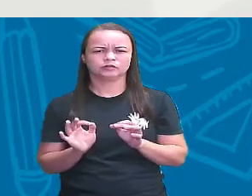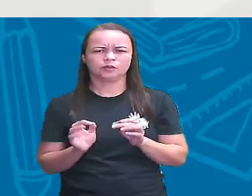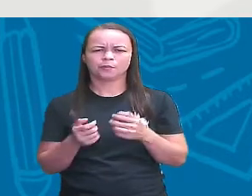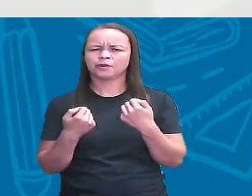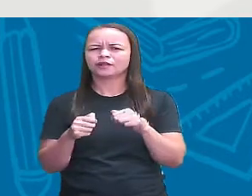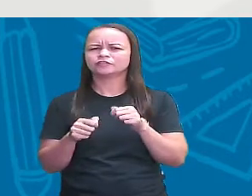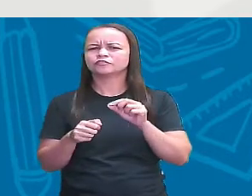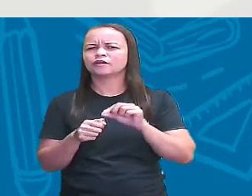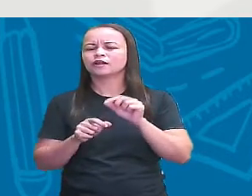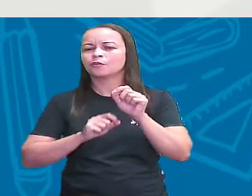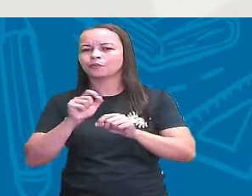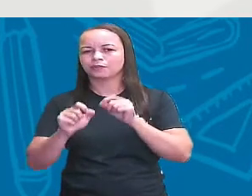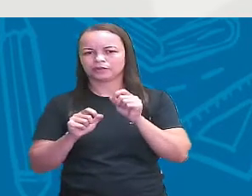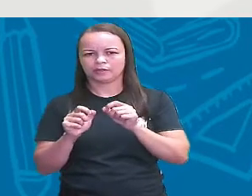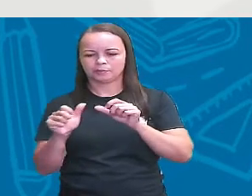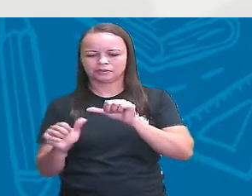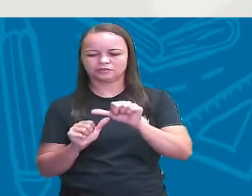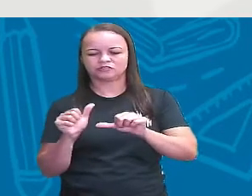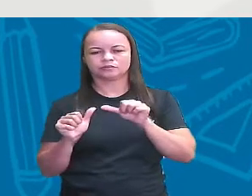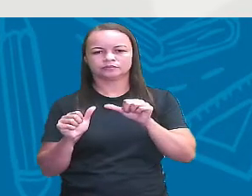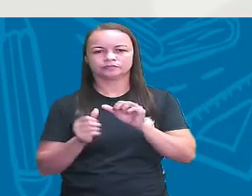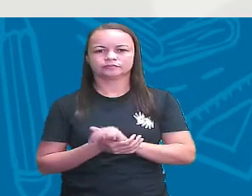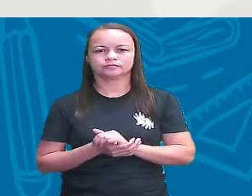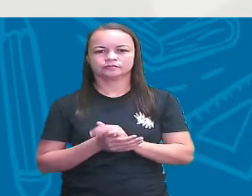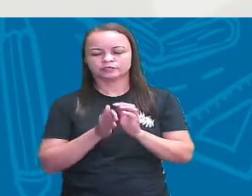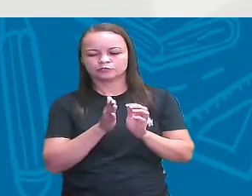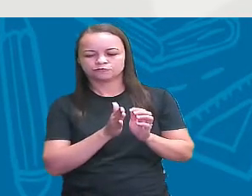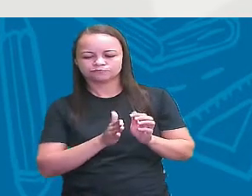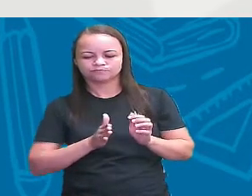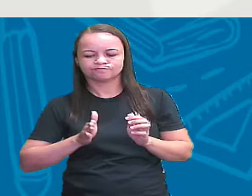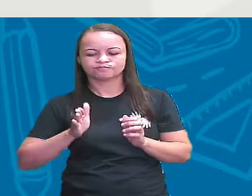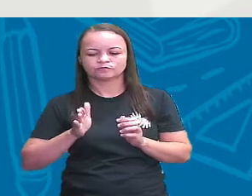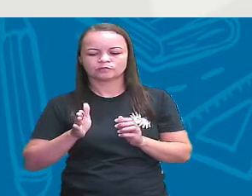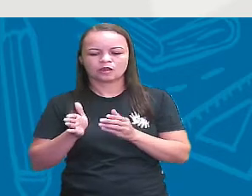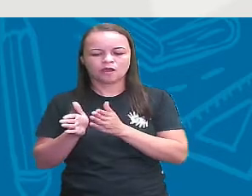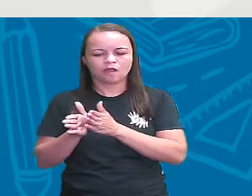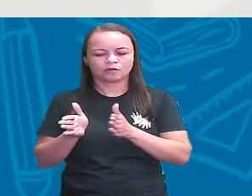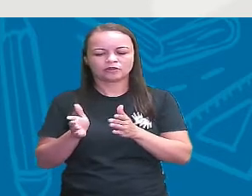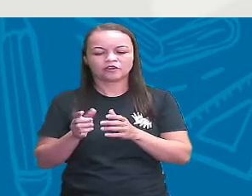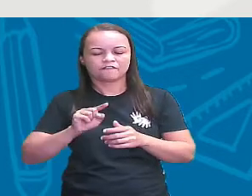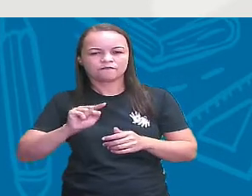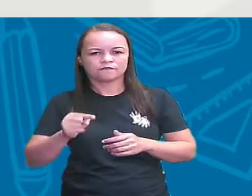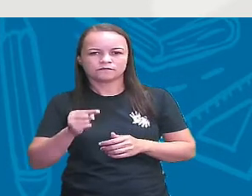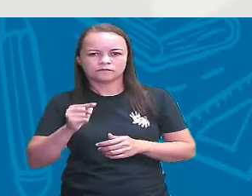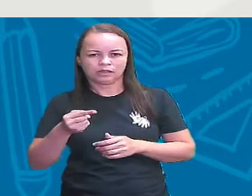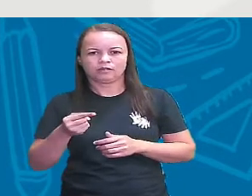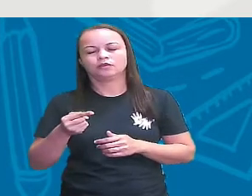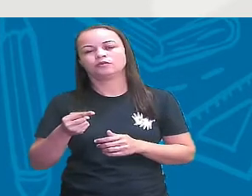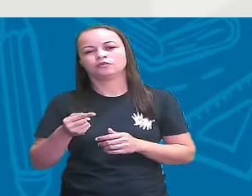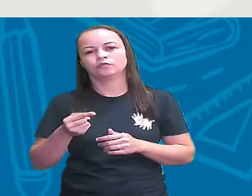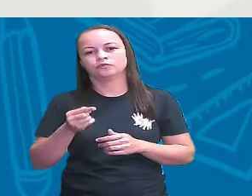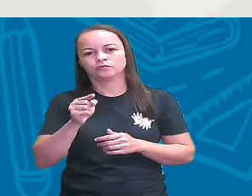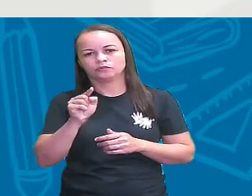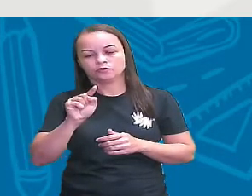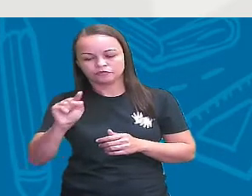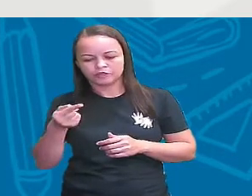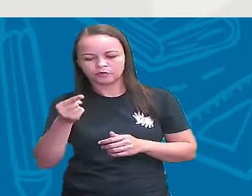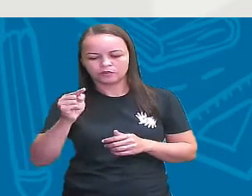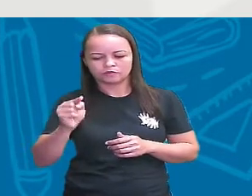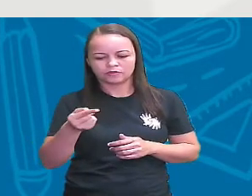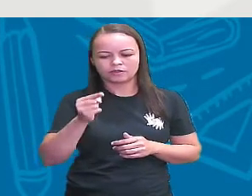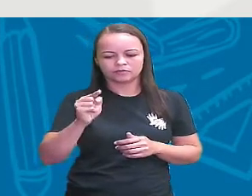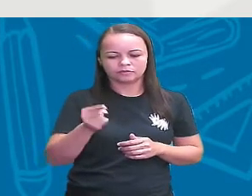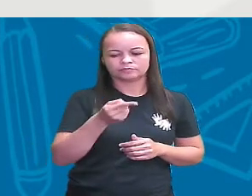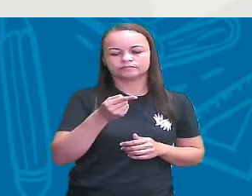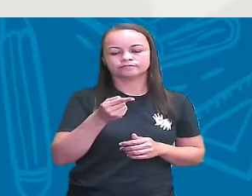essa transformação? Eu vou arrastando a minha vírgula rumo ao